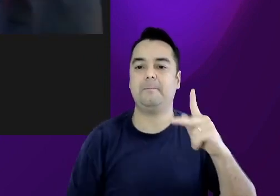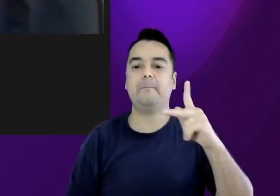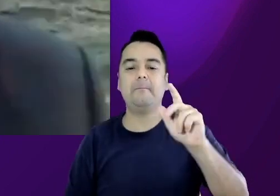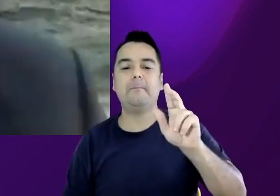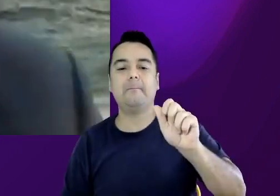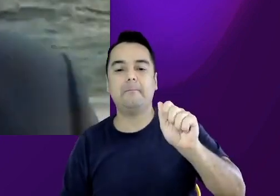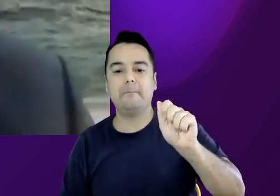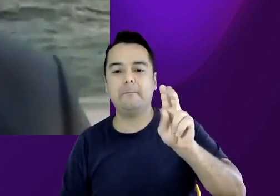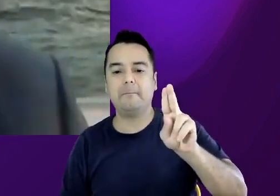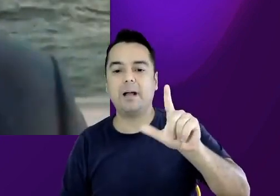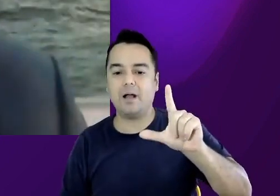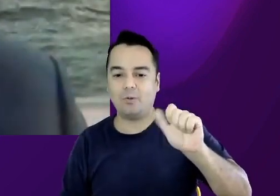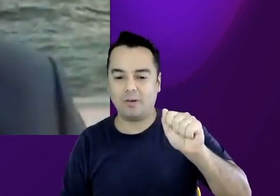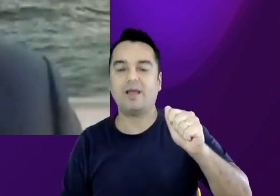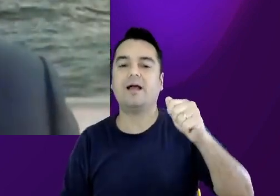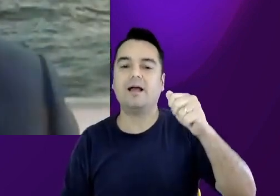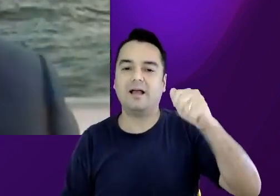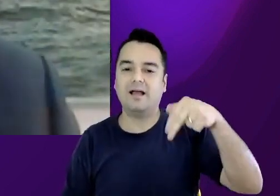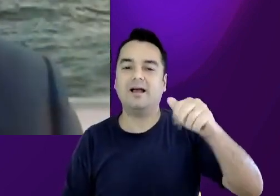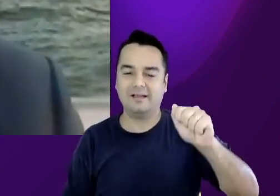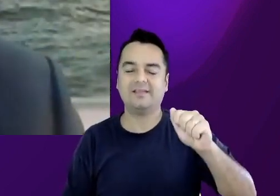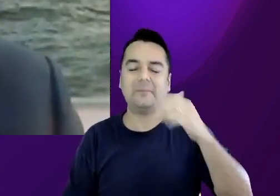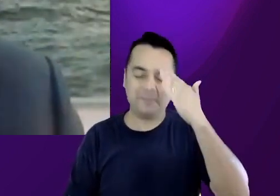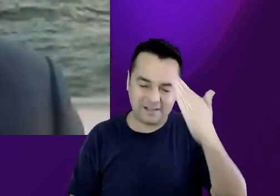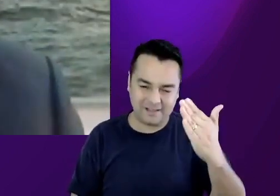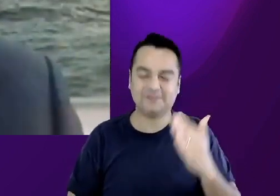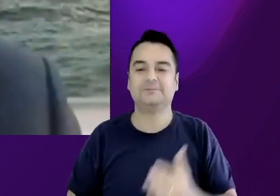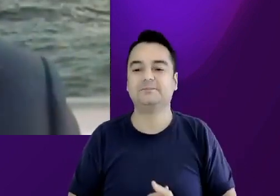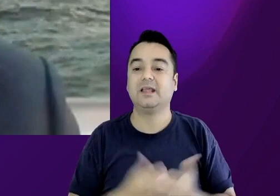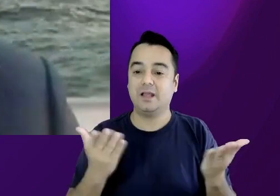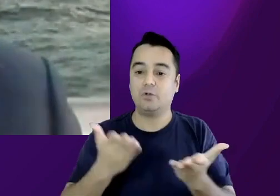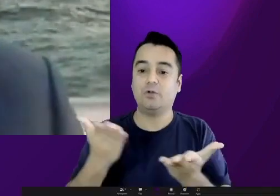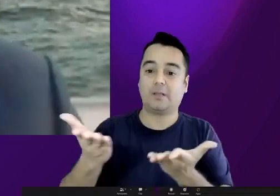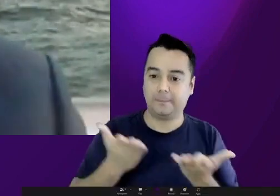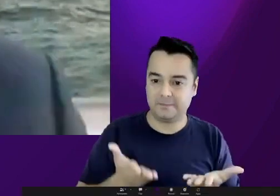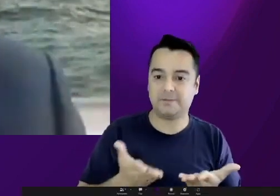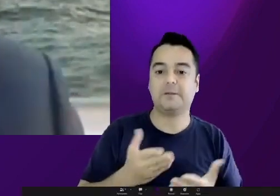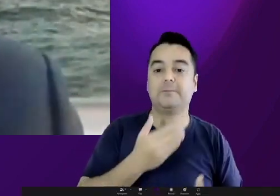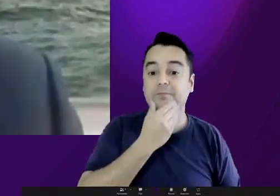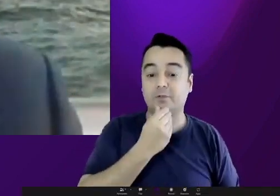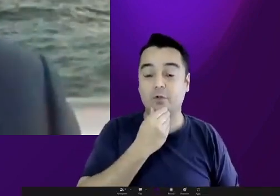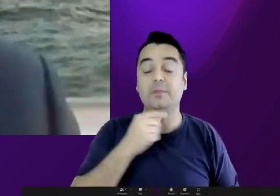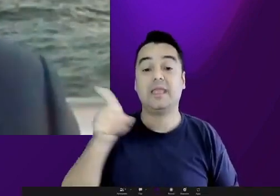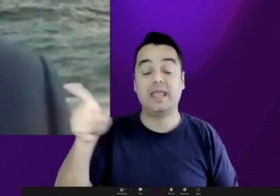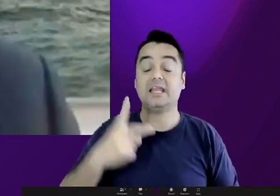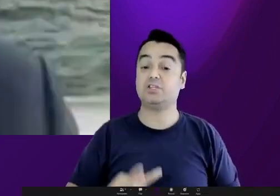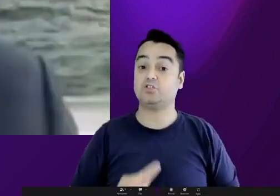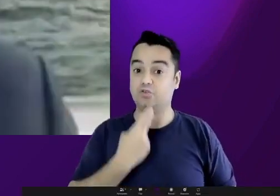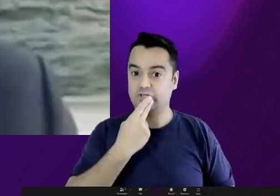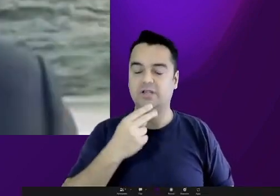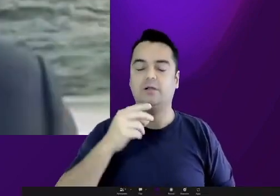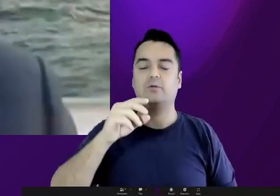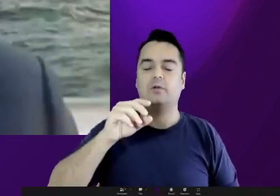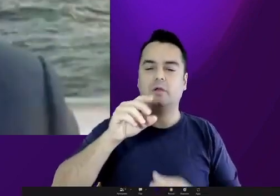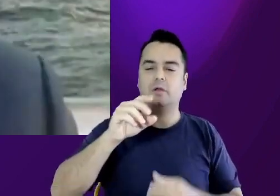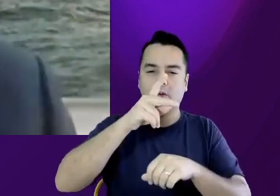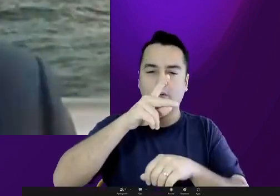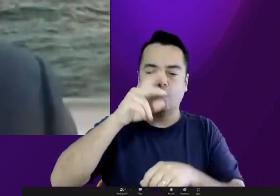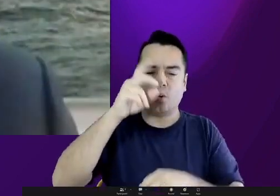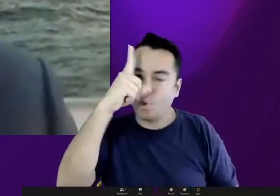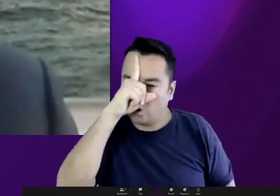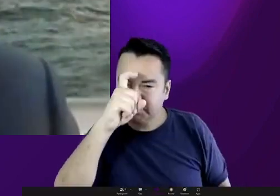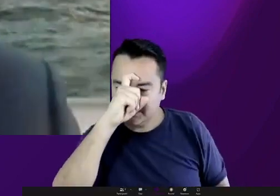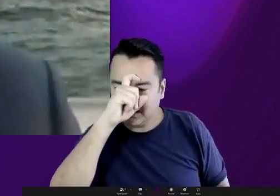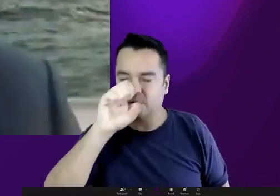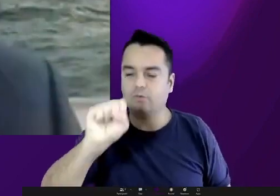André Roncon, cirurgião do aparelho digestivo do Hospital Samaritano de Higienópolis, que vai conversar com a gente sobre o tema gastrectomia